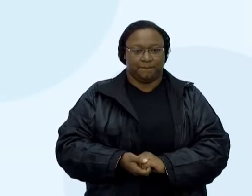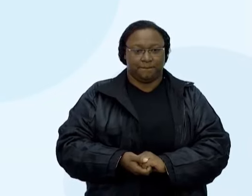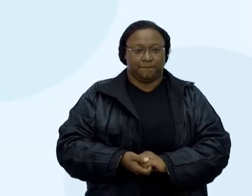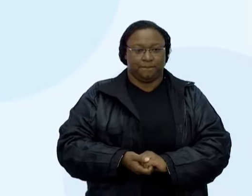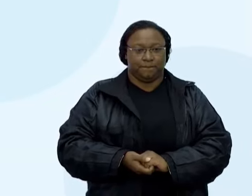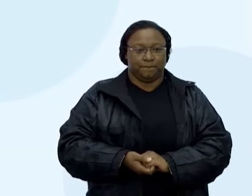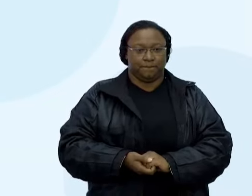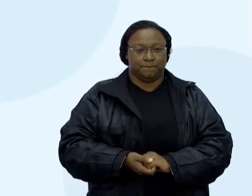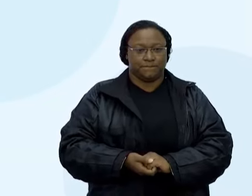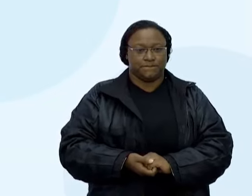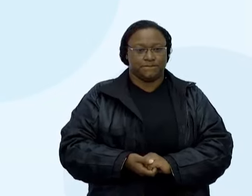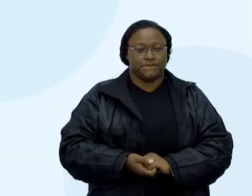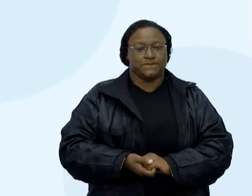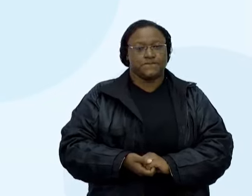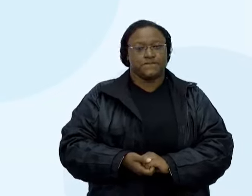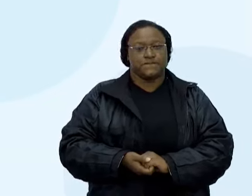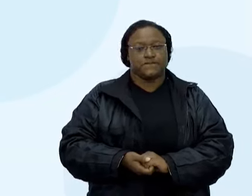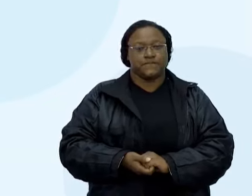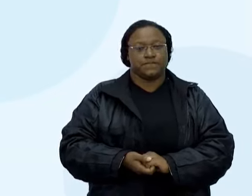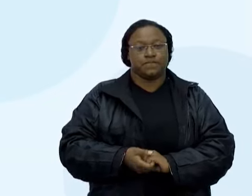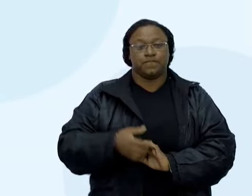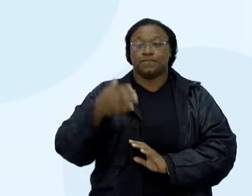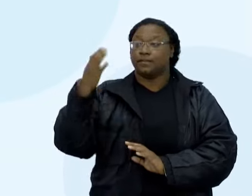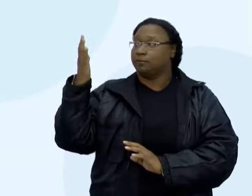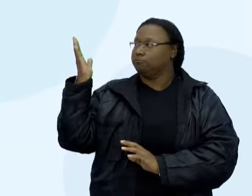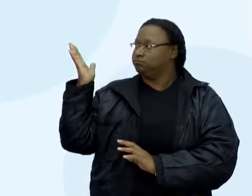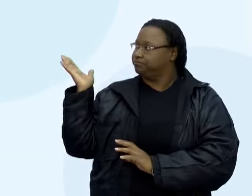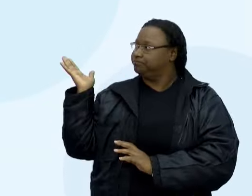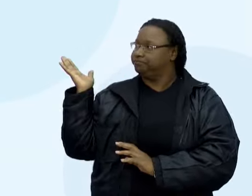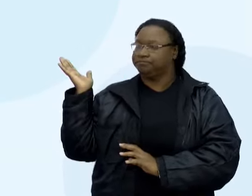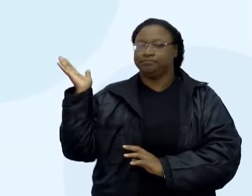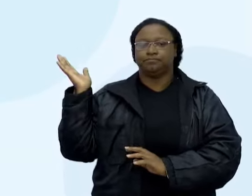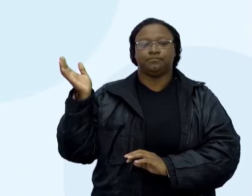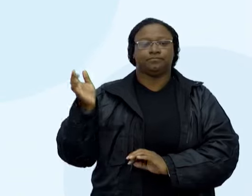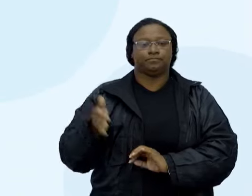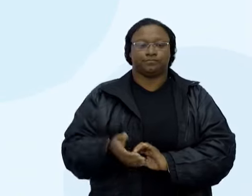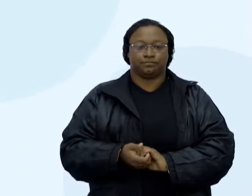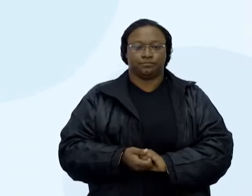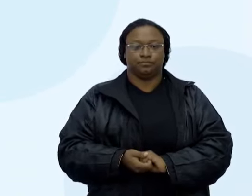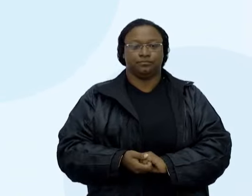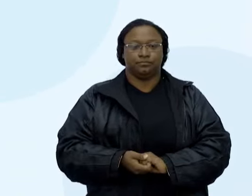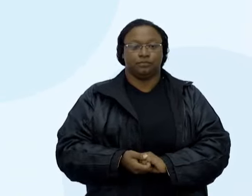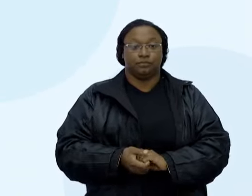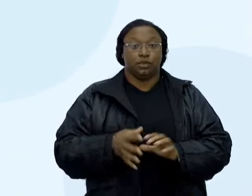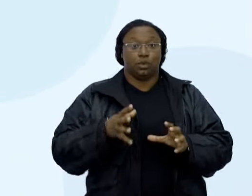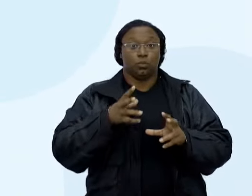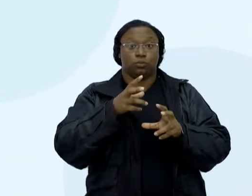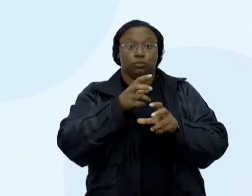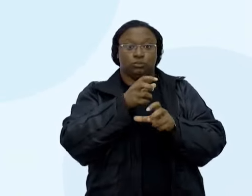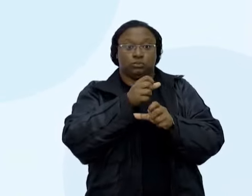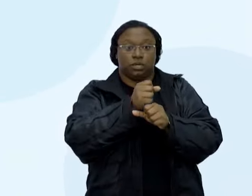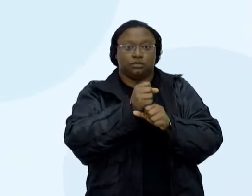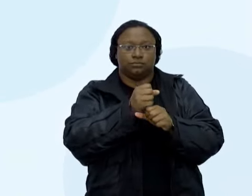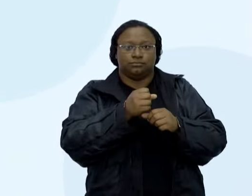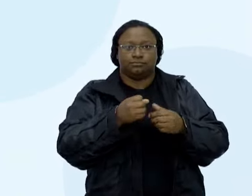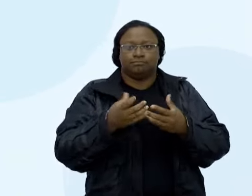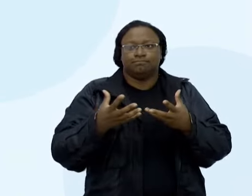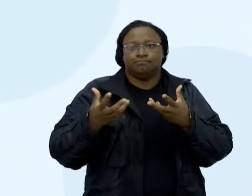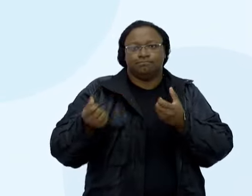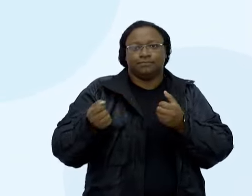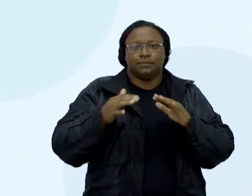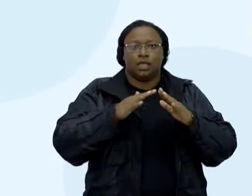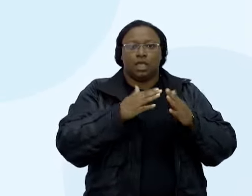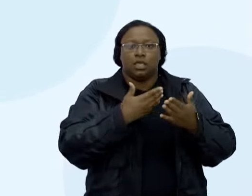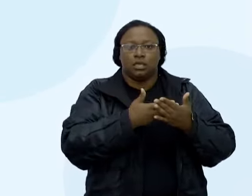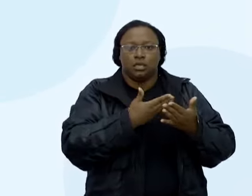falado para você e apresentado na aula passada que não muda, que é a quantidade de lumens que a gente vai considerar para a nossa sala de aula,